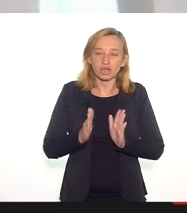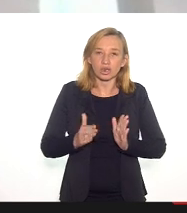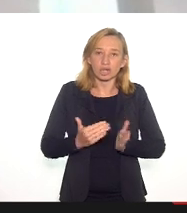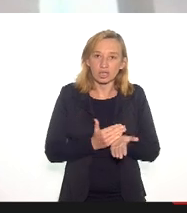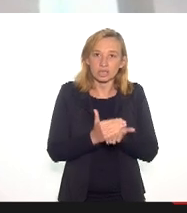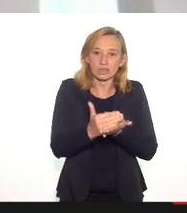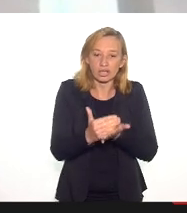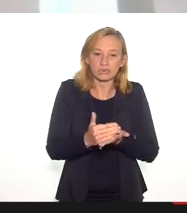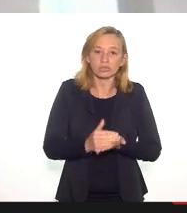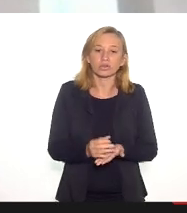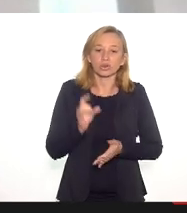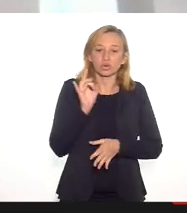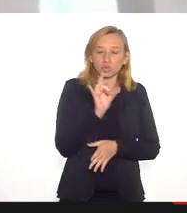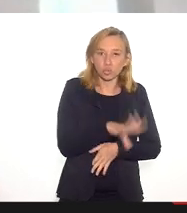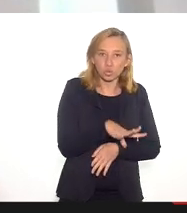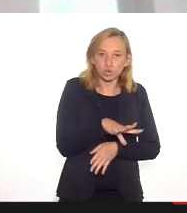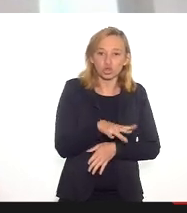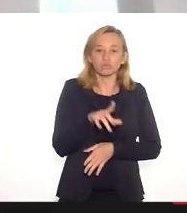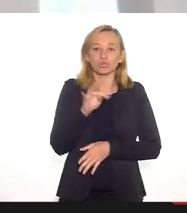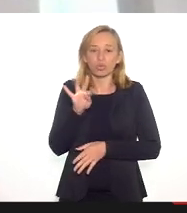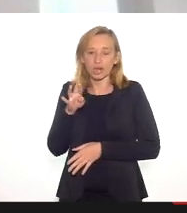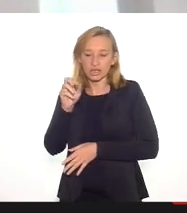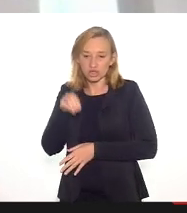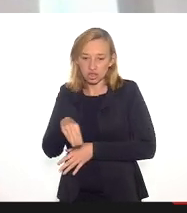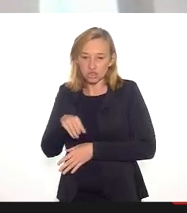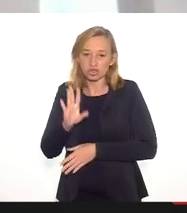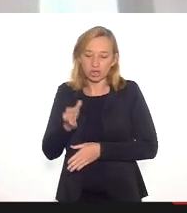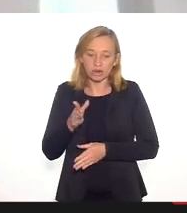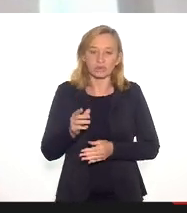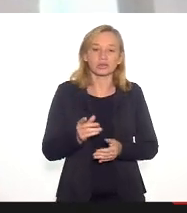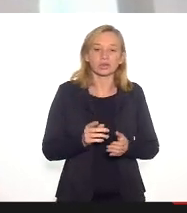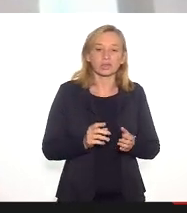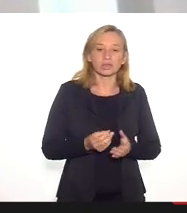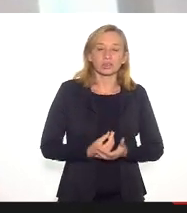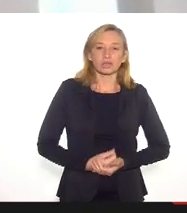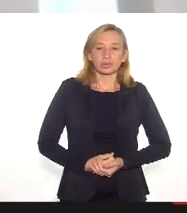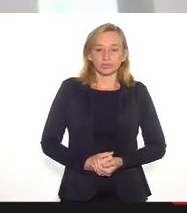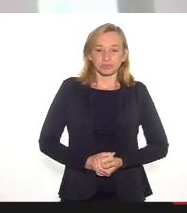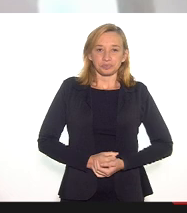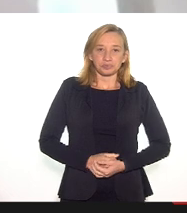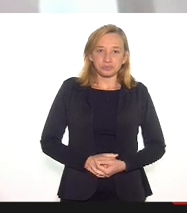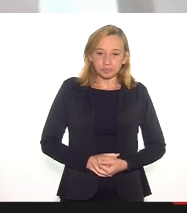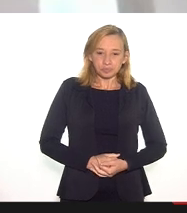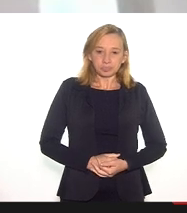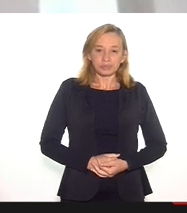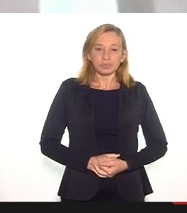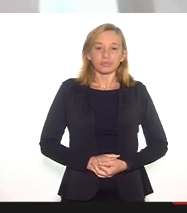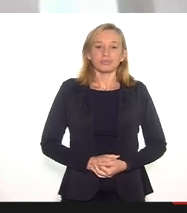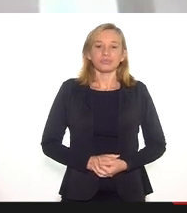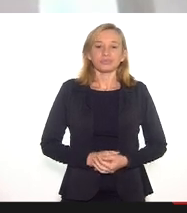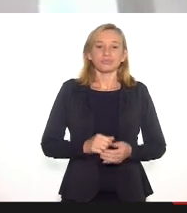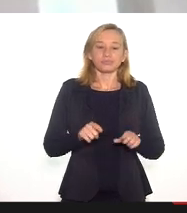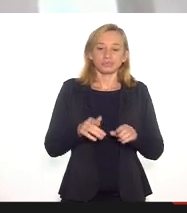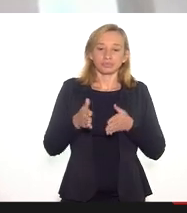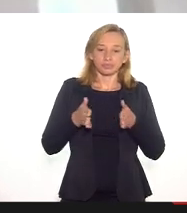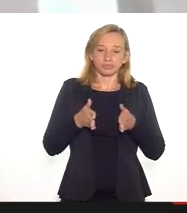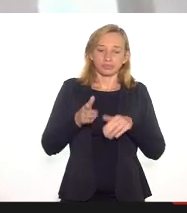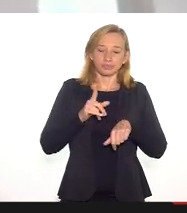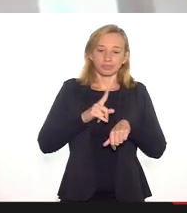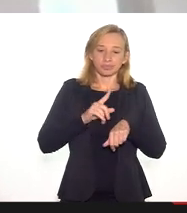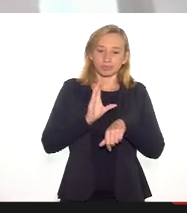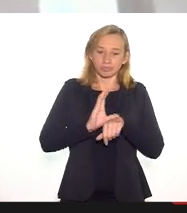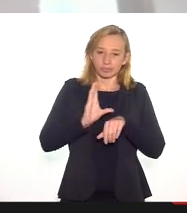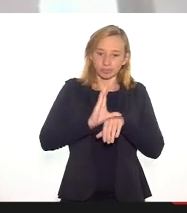prova disso, no penúltimo boletim oficial já saíram progressões, além da homologação do concurso, né?